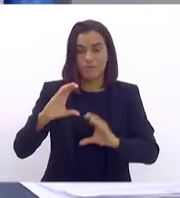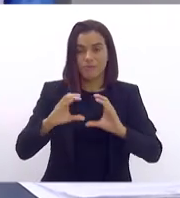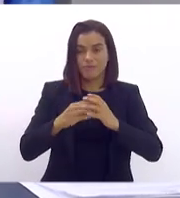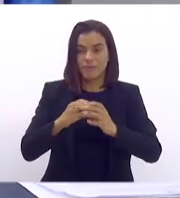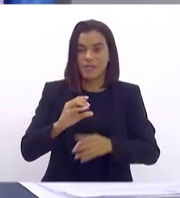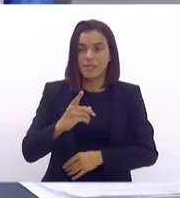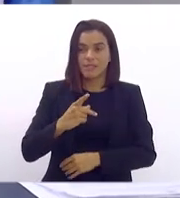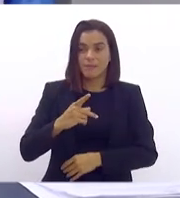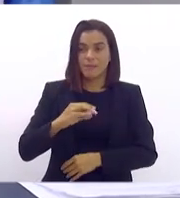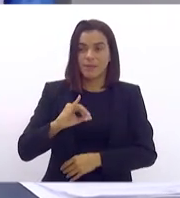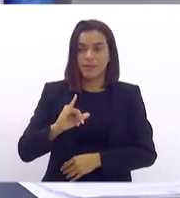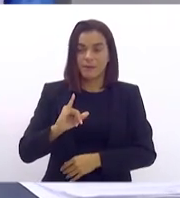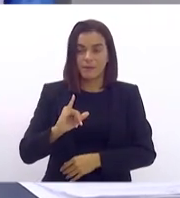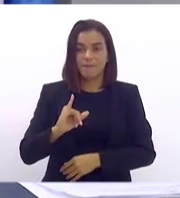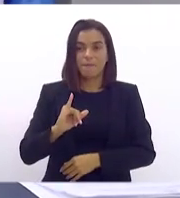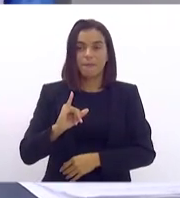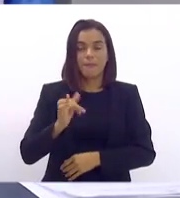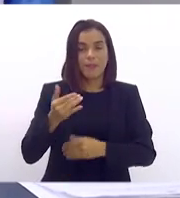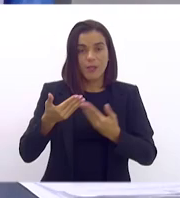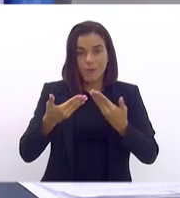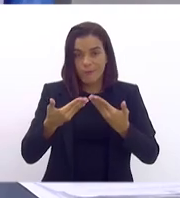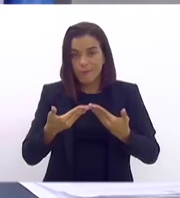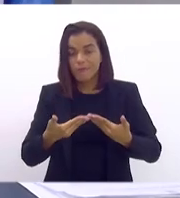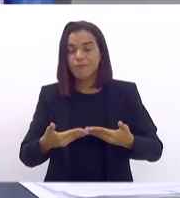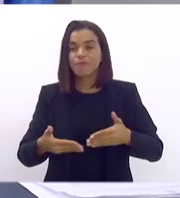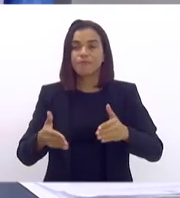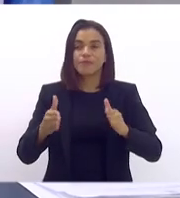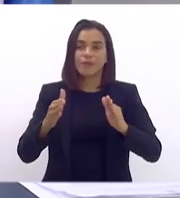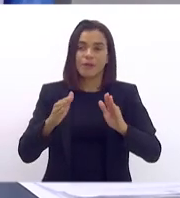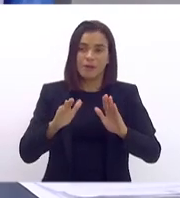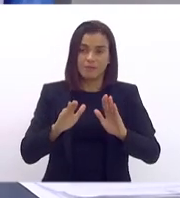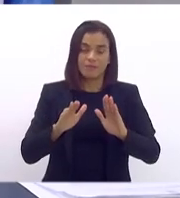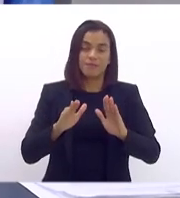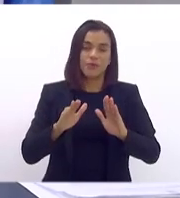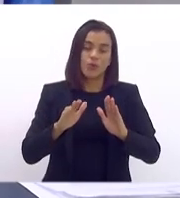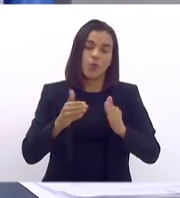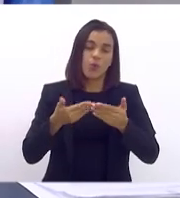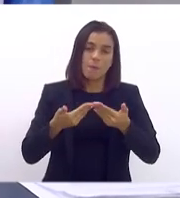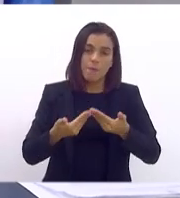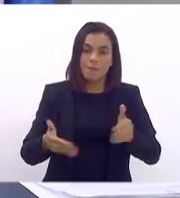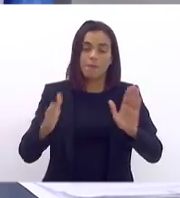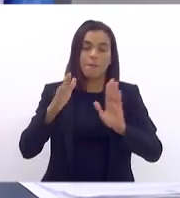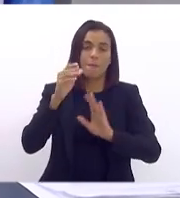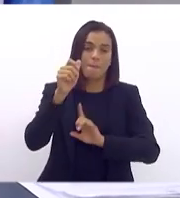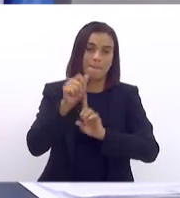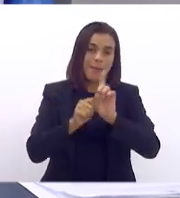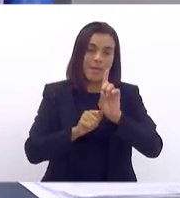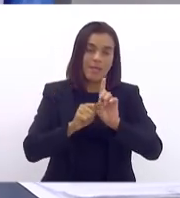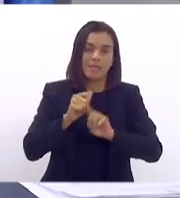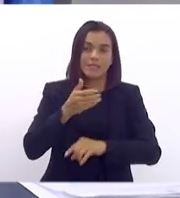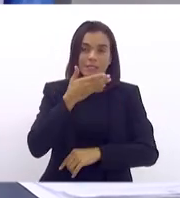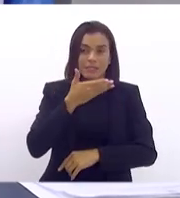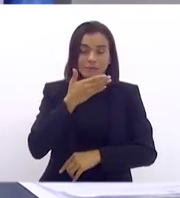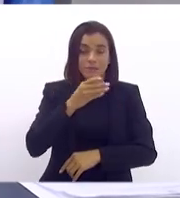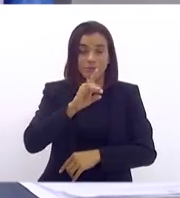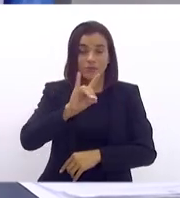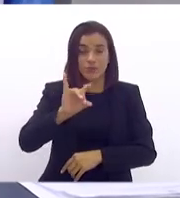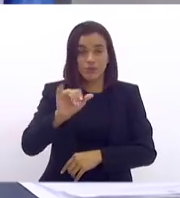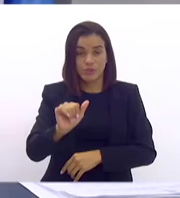CPI, e o início de dezembro, dia 7 de